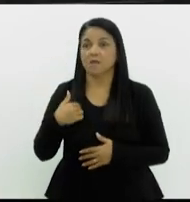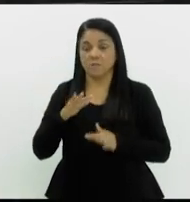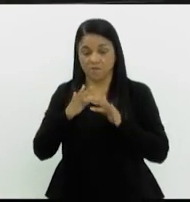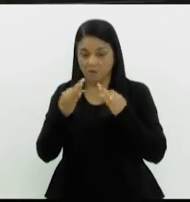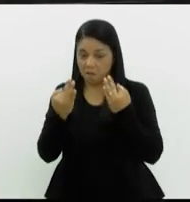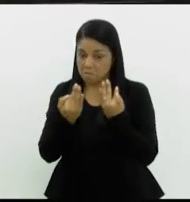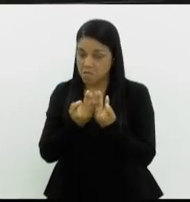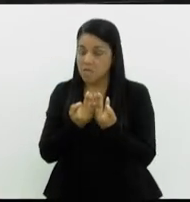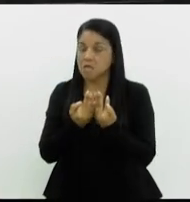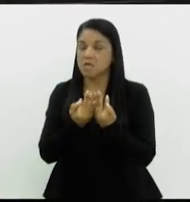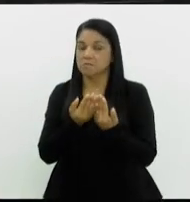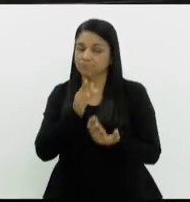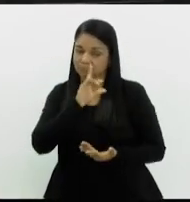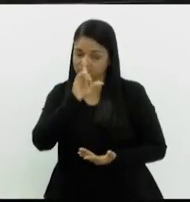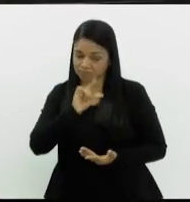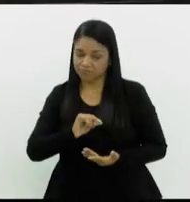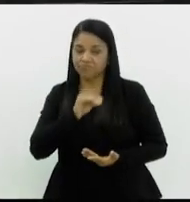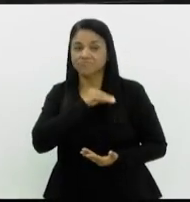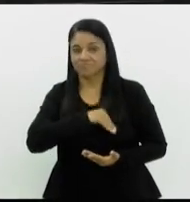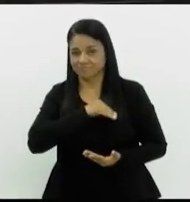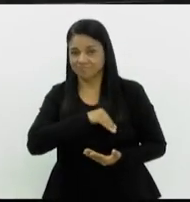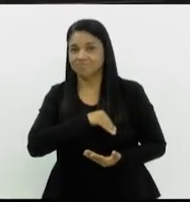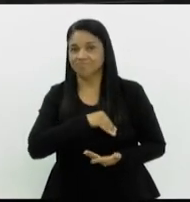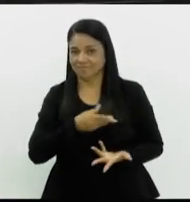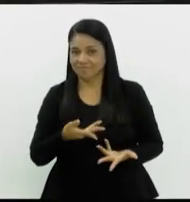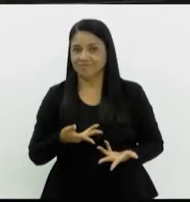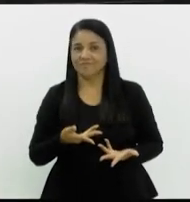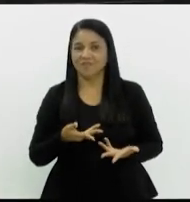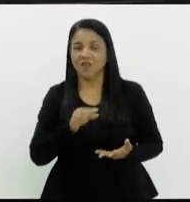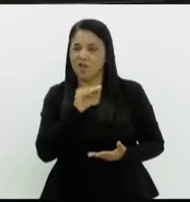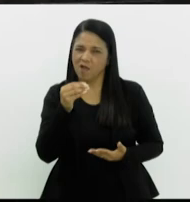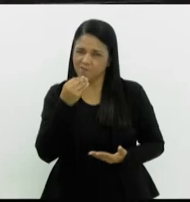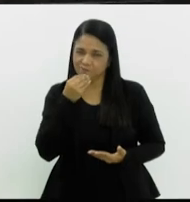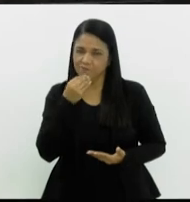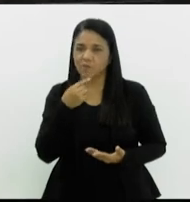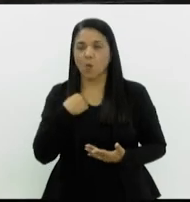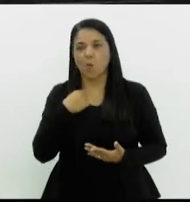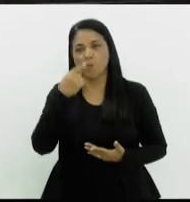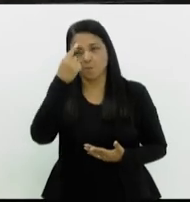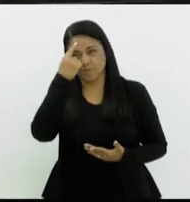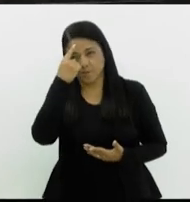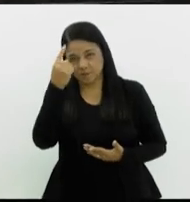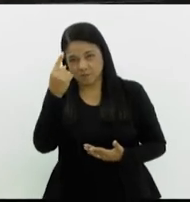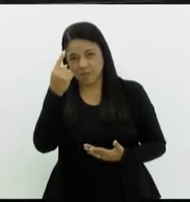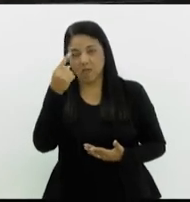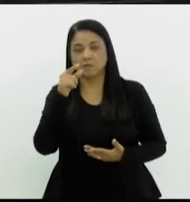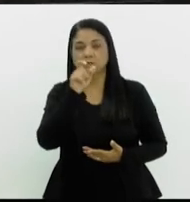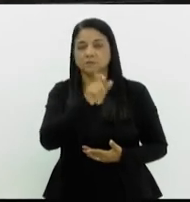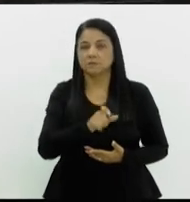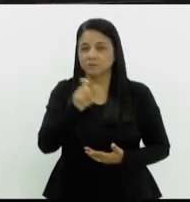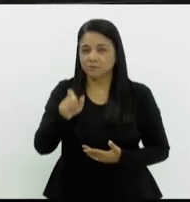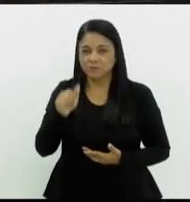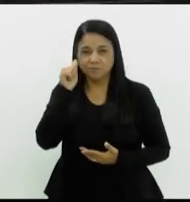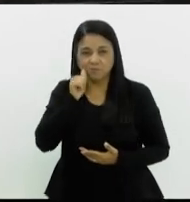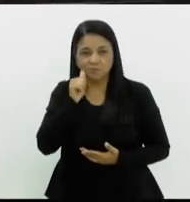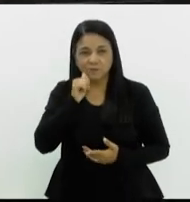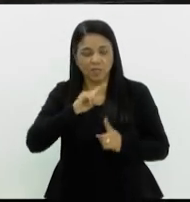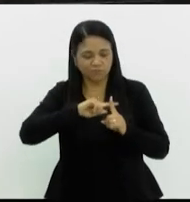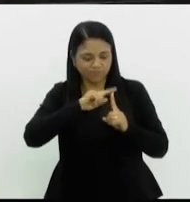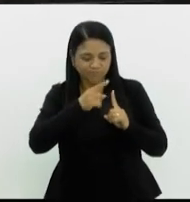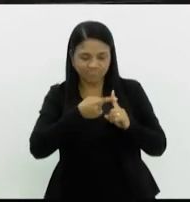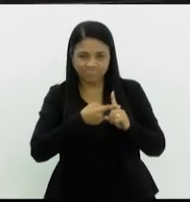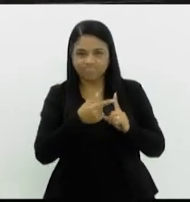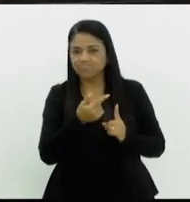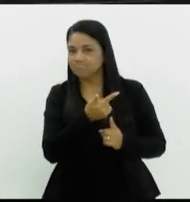família, crias da favela da Maré, não tem como. Mas é, obviamente, a gente pensar aqui nas mulheres que hoje gestam e que não